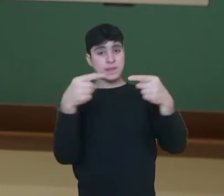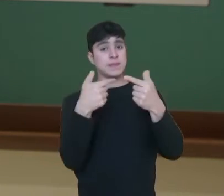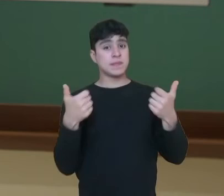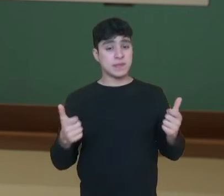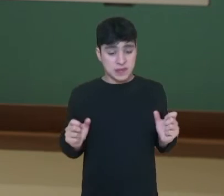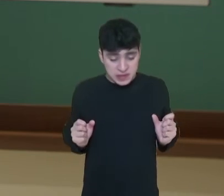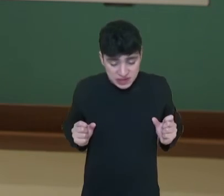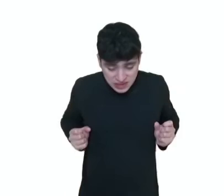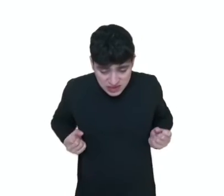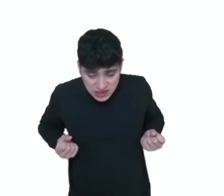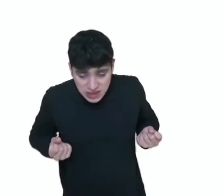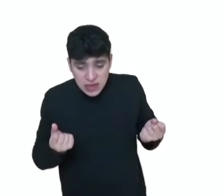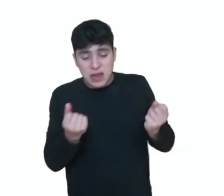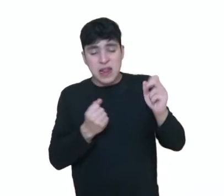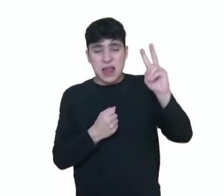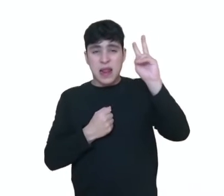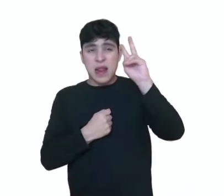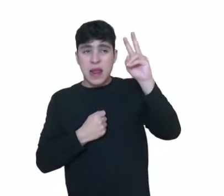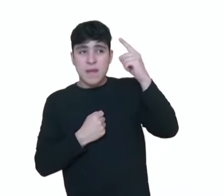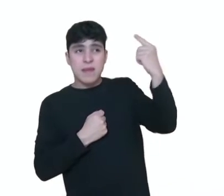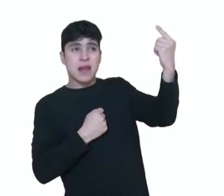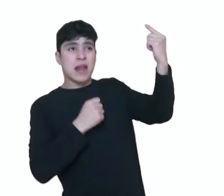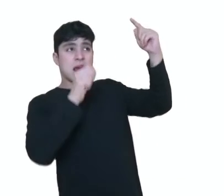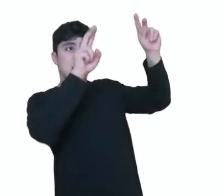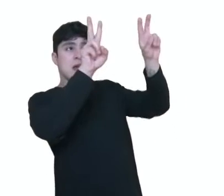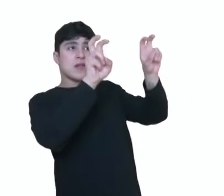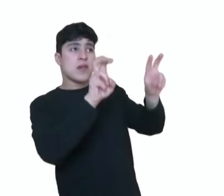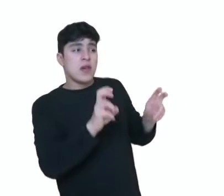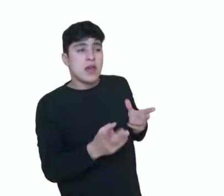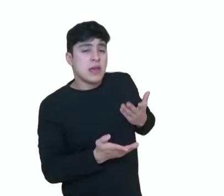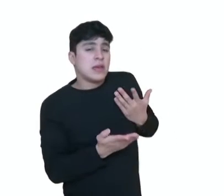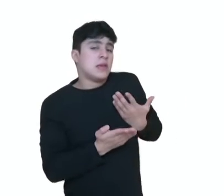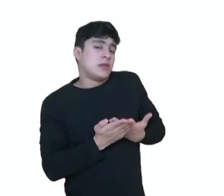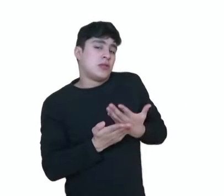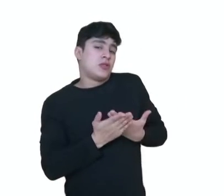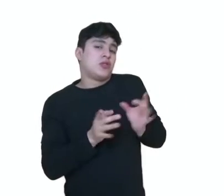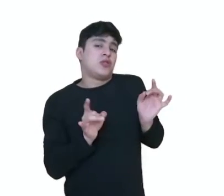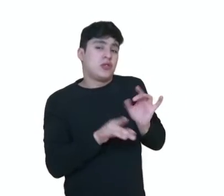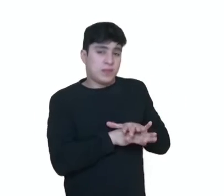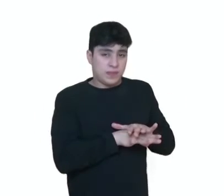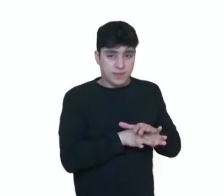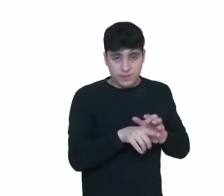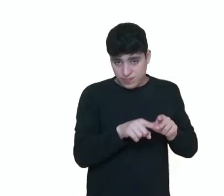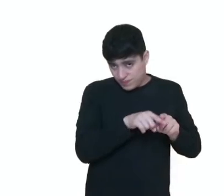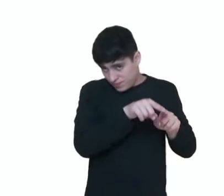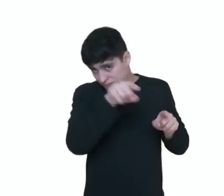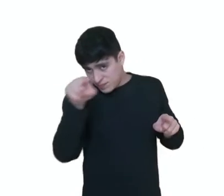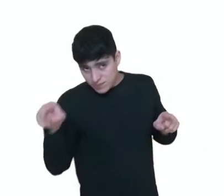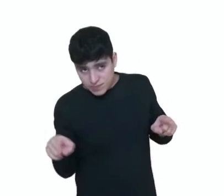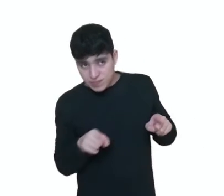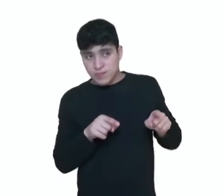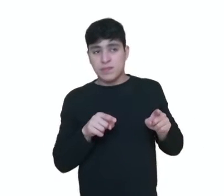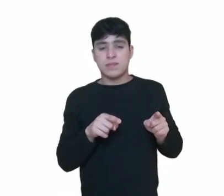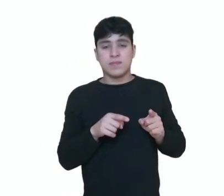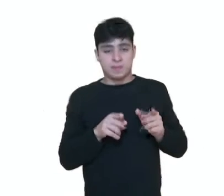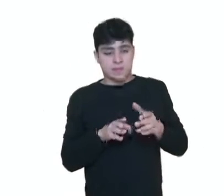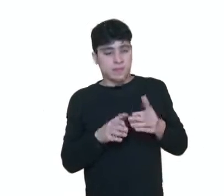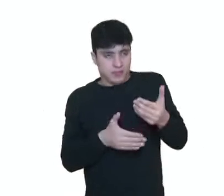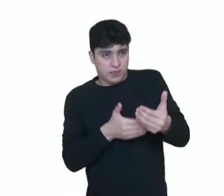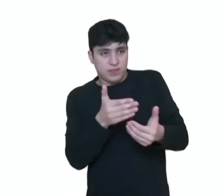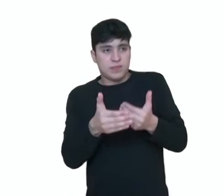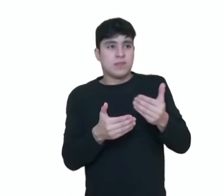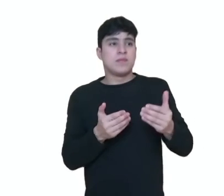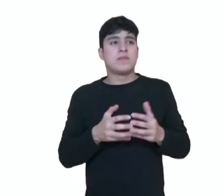para recordar assuntos relacionados ao tema que já foram estudados anteriormente. Agora vamos para os próximos